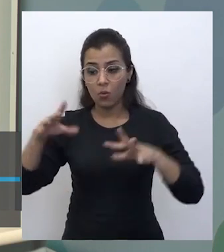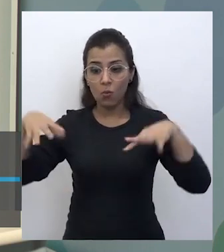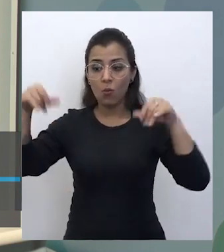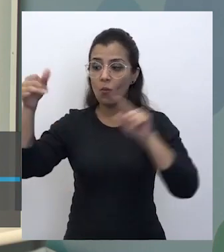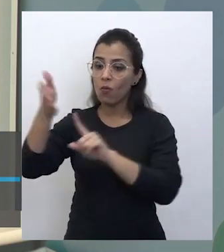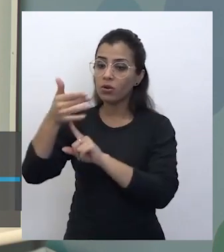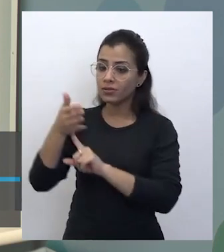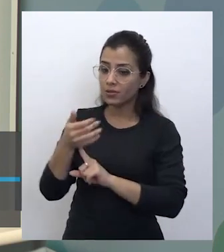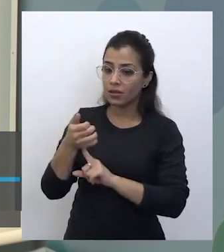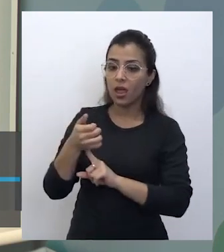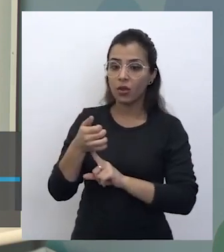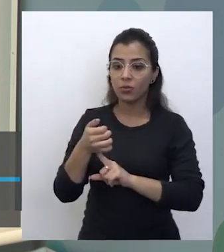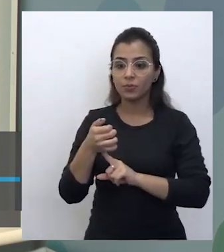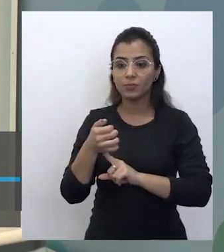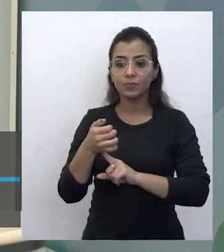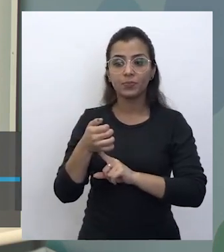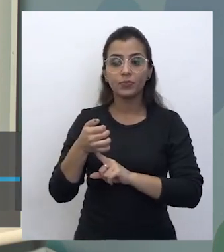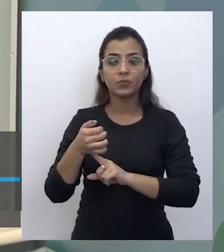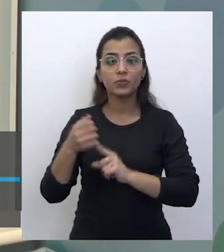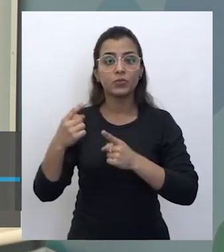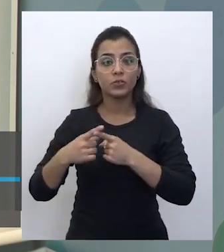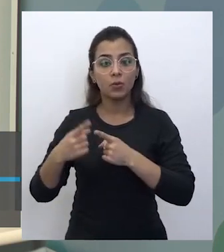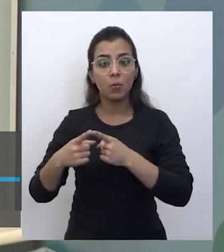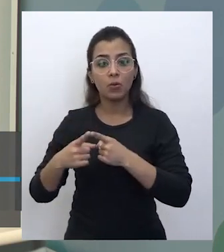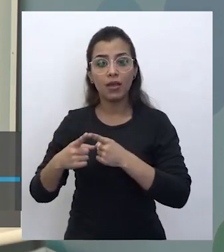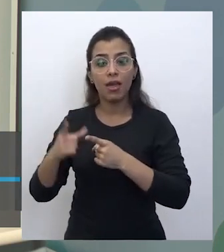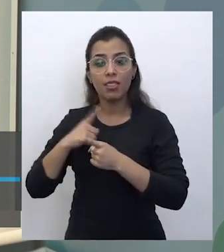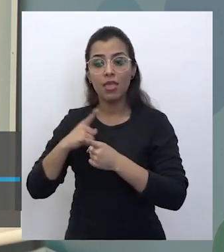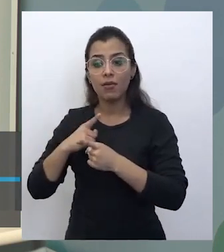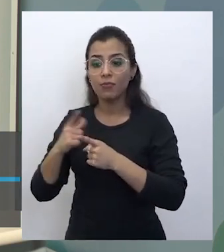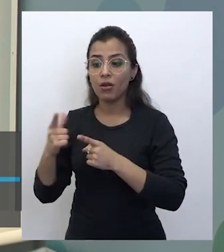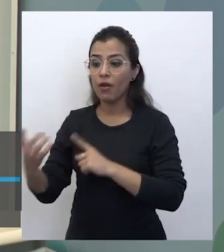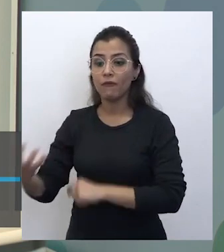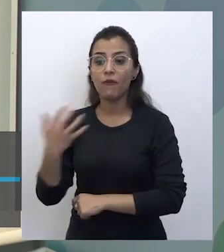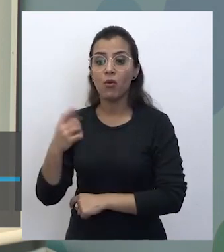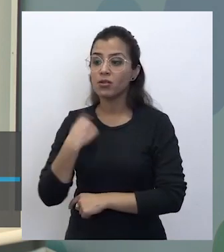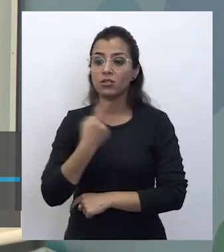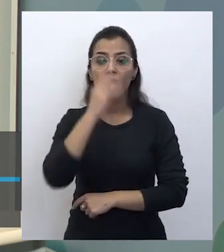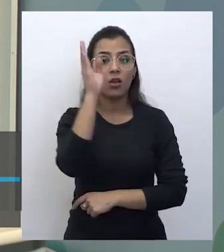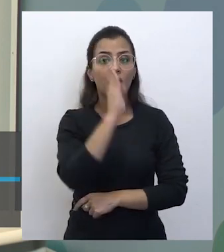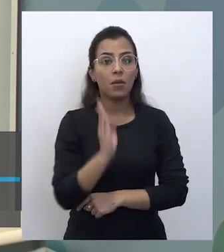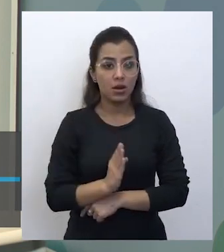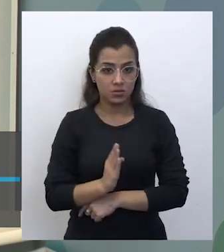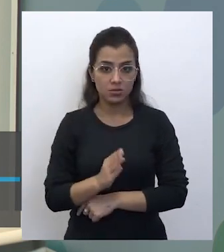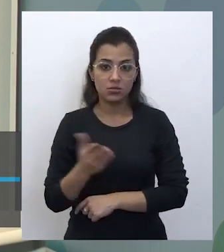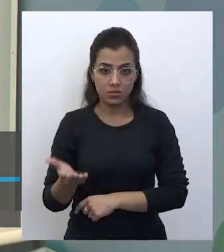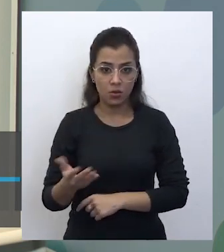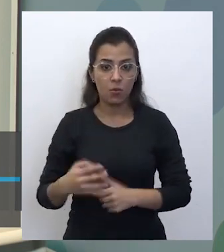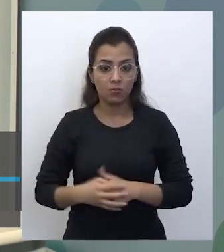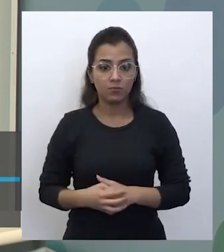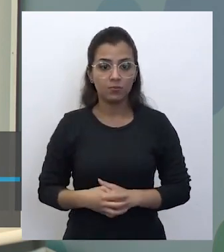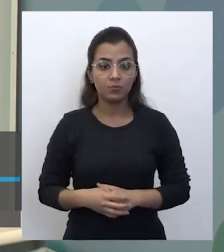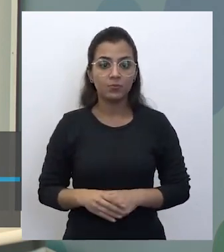fundou um pouco da nossa nacionalidade, que veio do que é Portugal, e